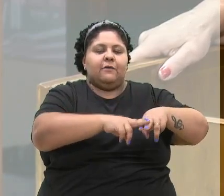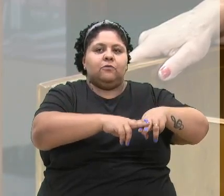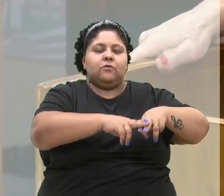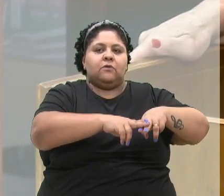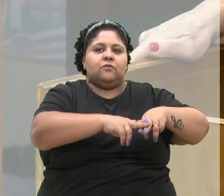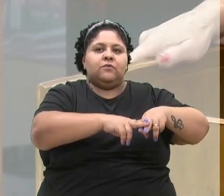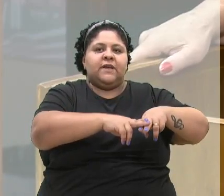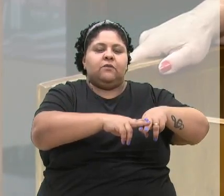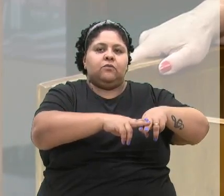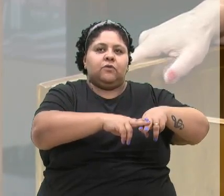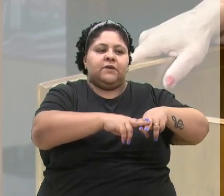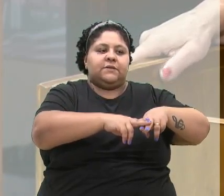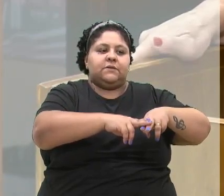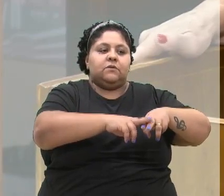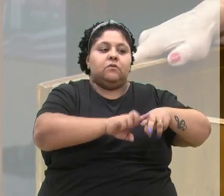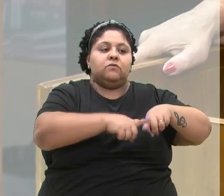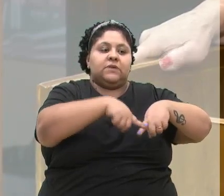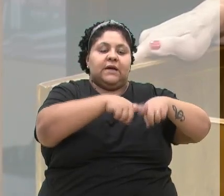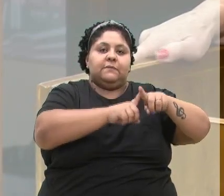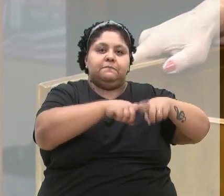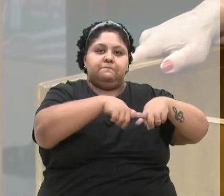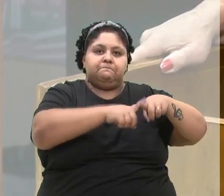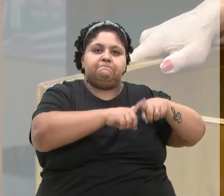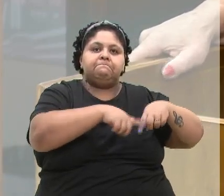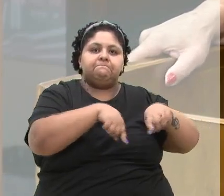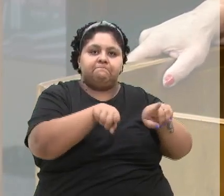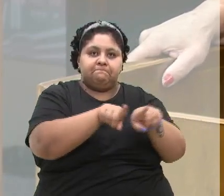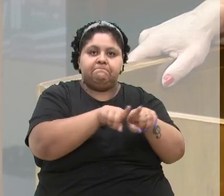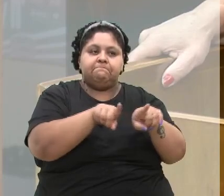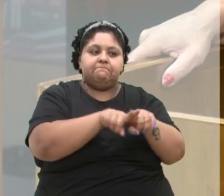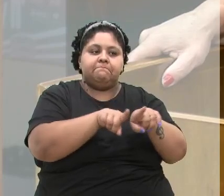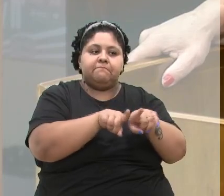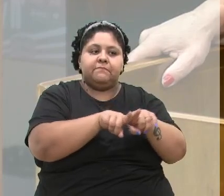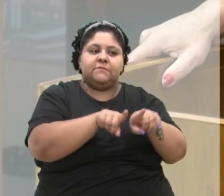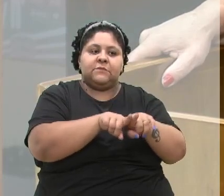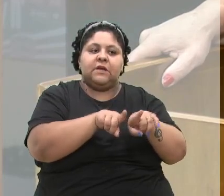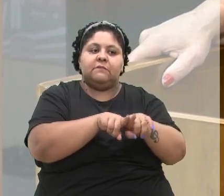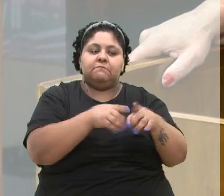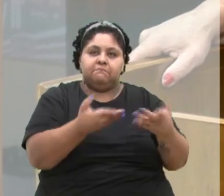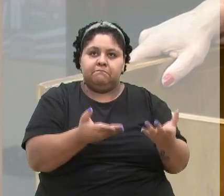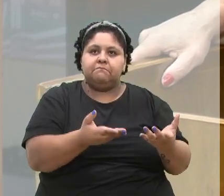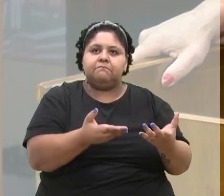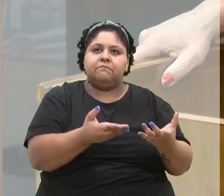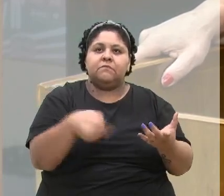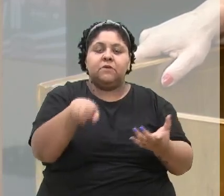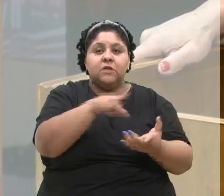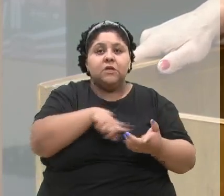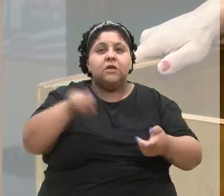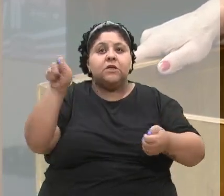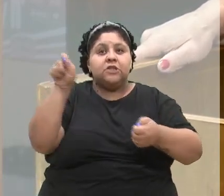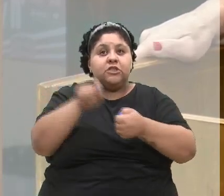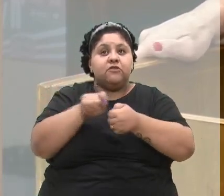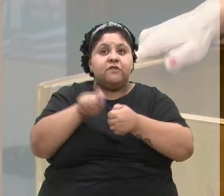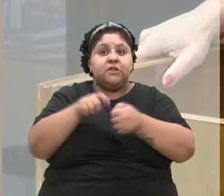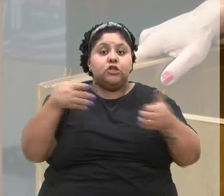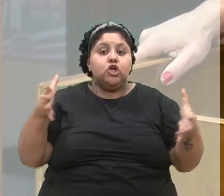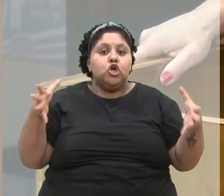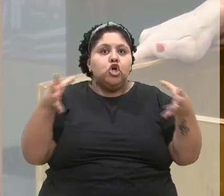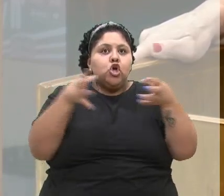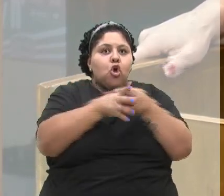praças públicas, eu falei há uns dias atrás que nós ali, eu moro do lado de uma delas, e a gente fez um mutirão e